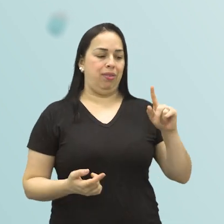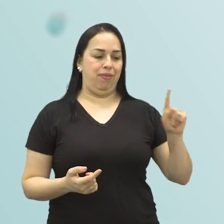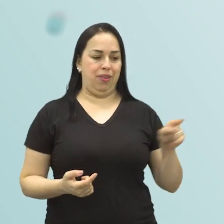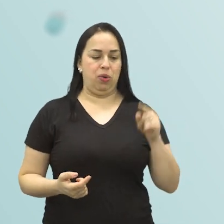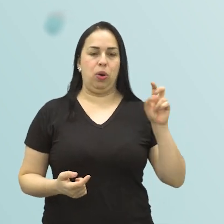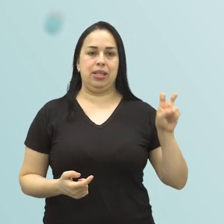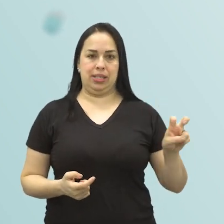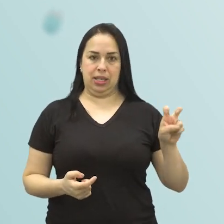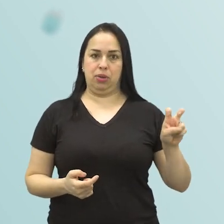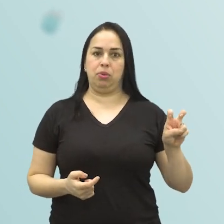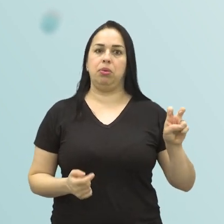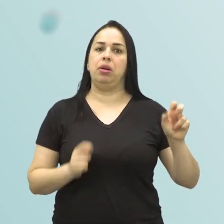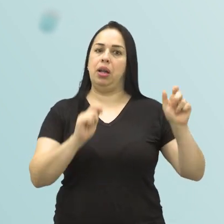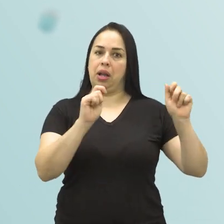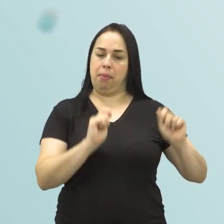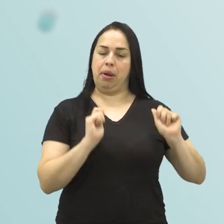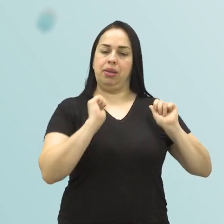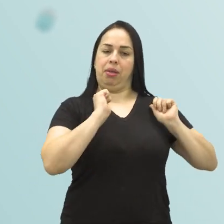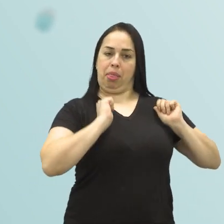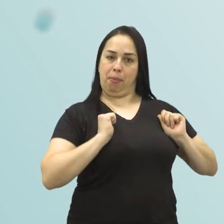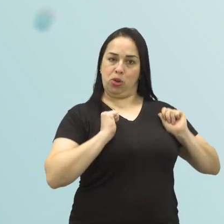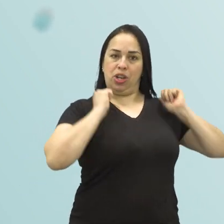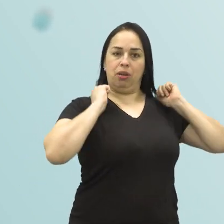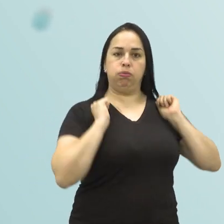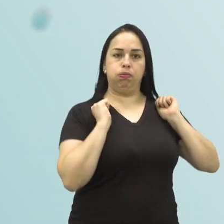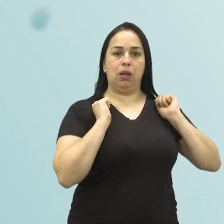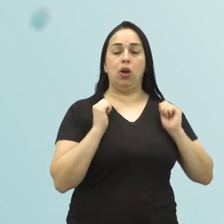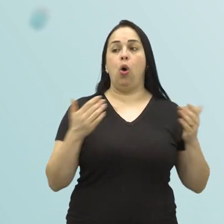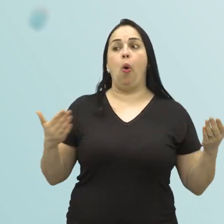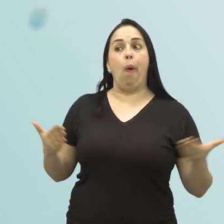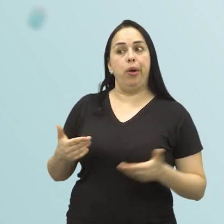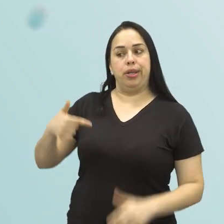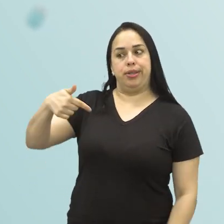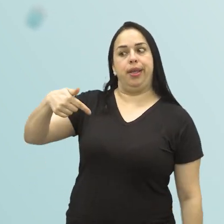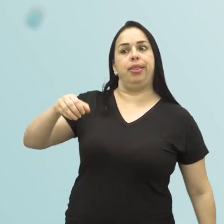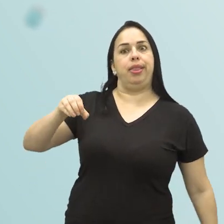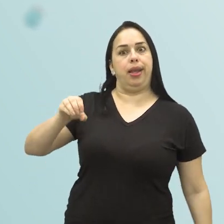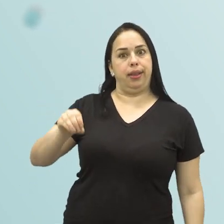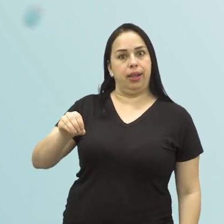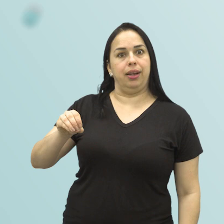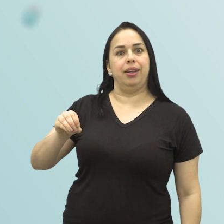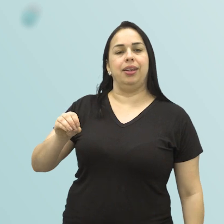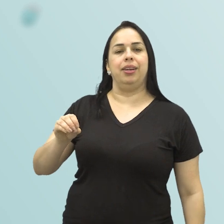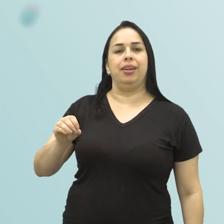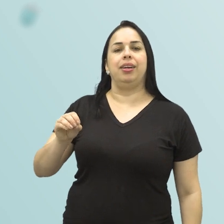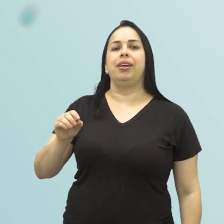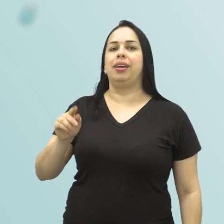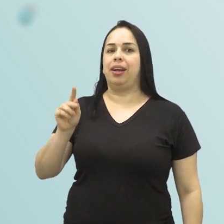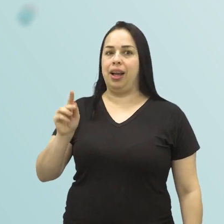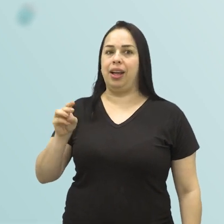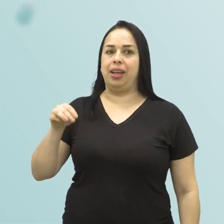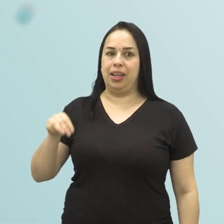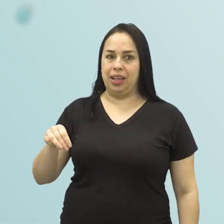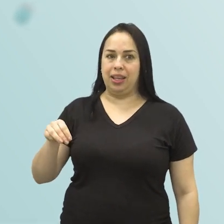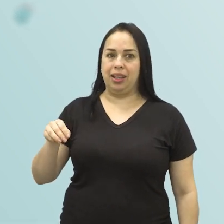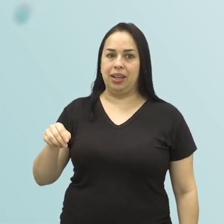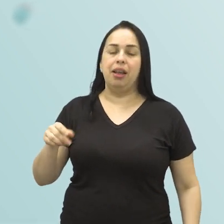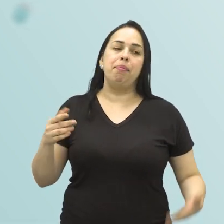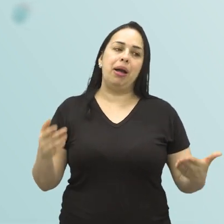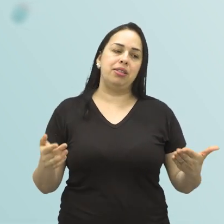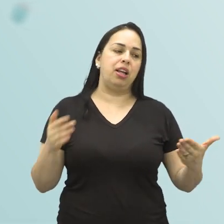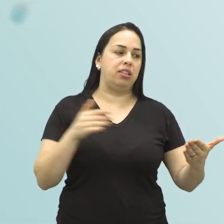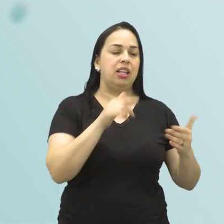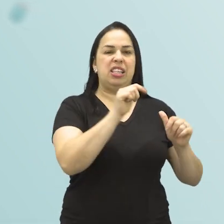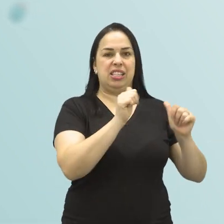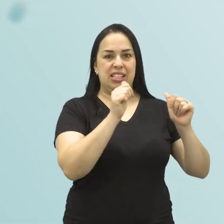4,5. Agora, também tem um detalhe, né? A criança hoje pesa 70 quilos, também você não vai deixar uma criança carregar